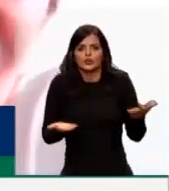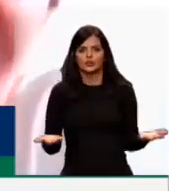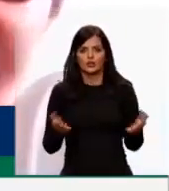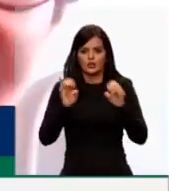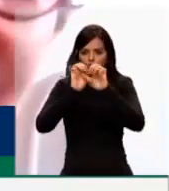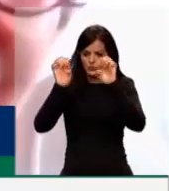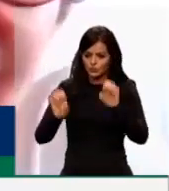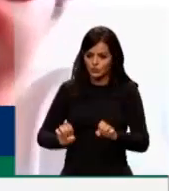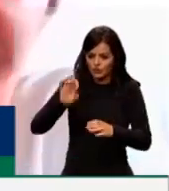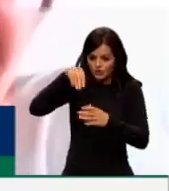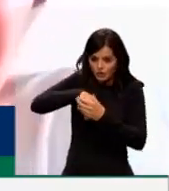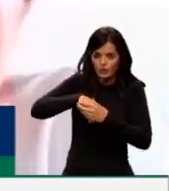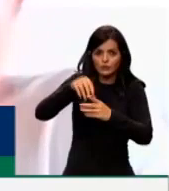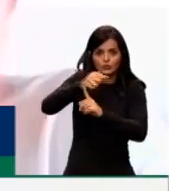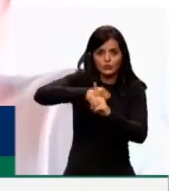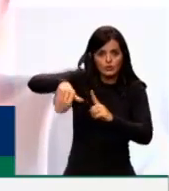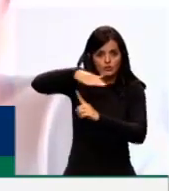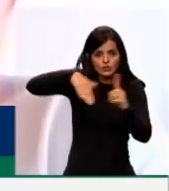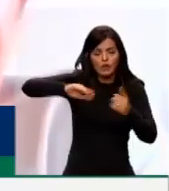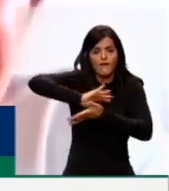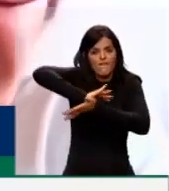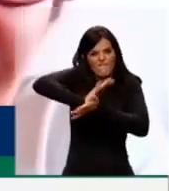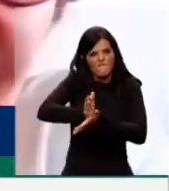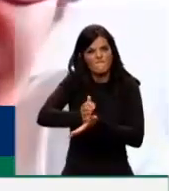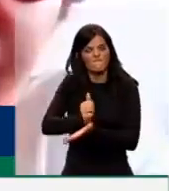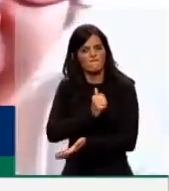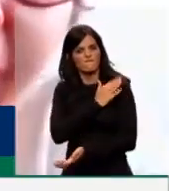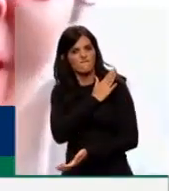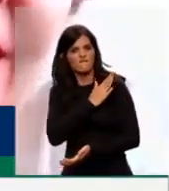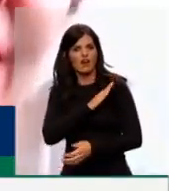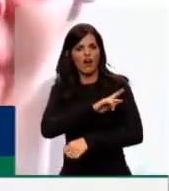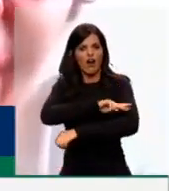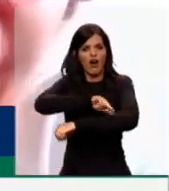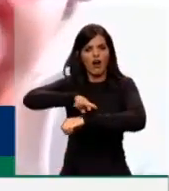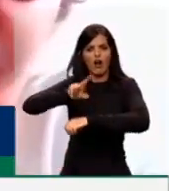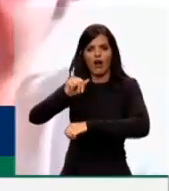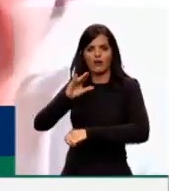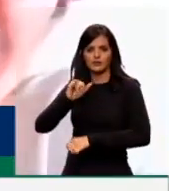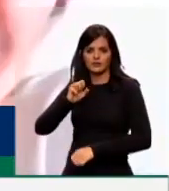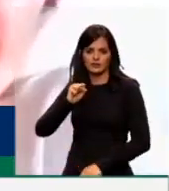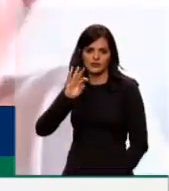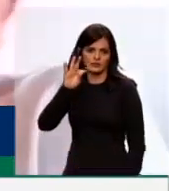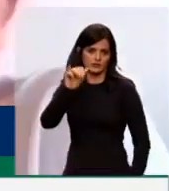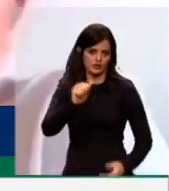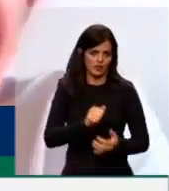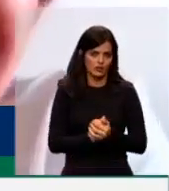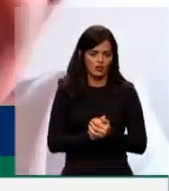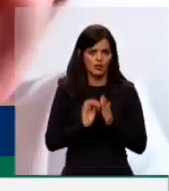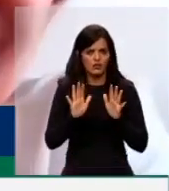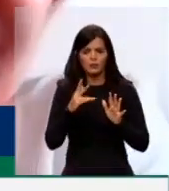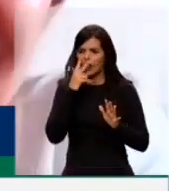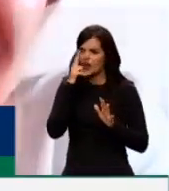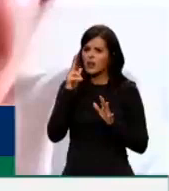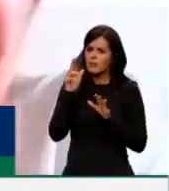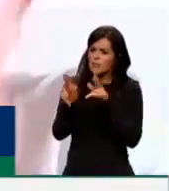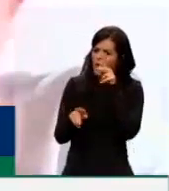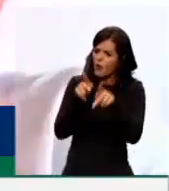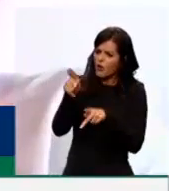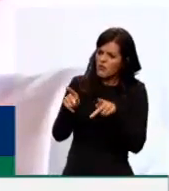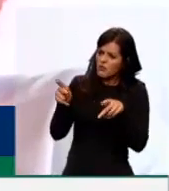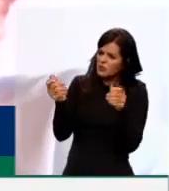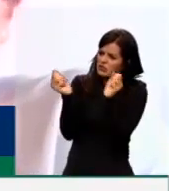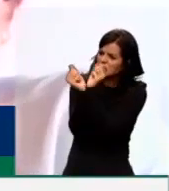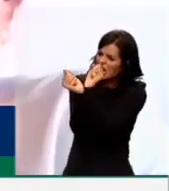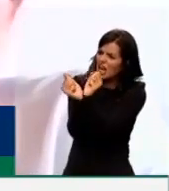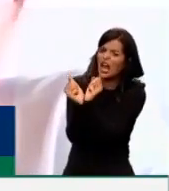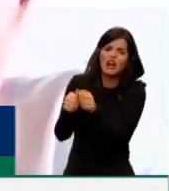estruturante, uma lógica racista, e que nega-se a entender que o povo não pode ser escravizado. Não é?